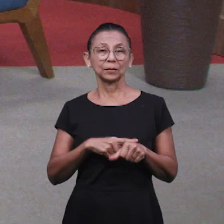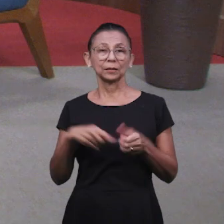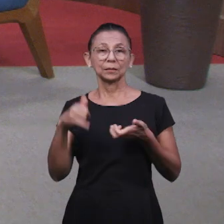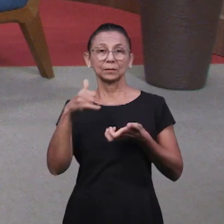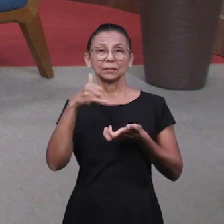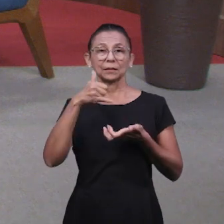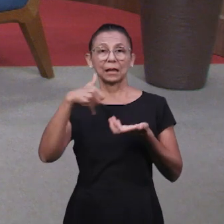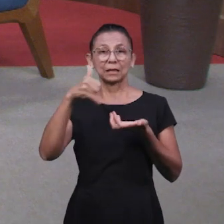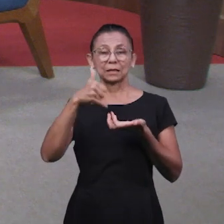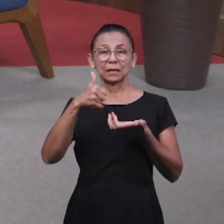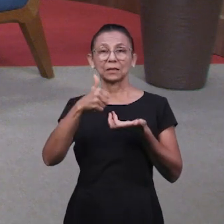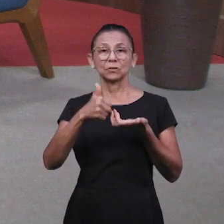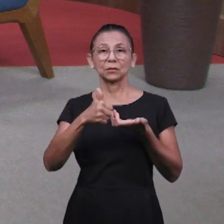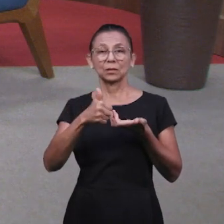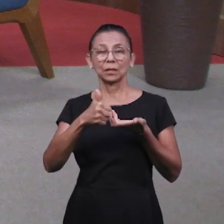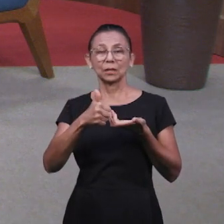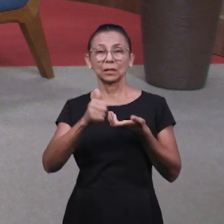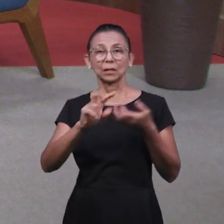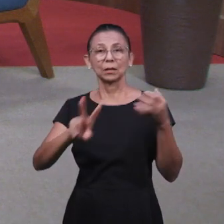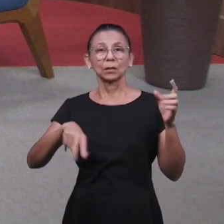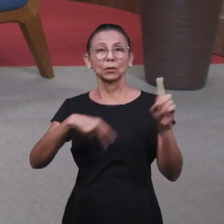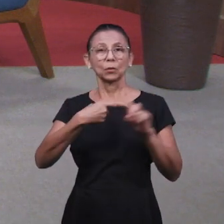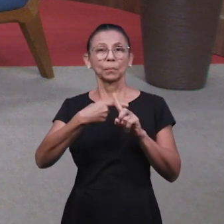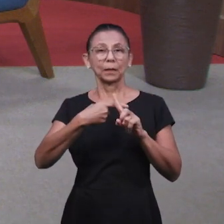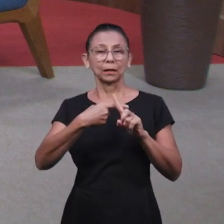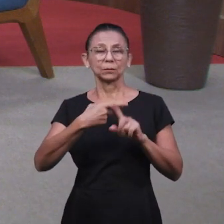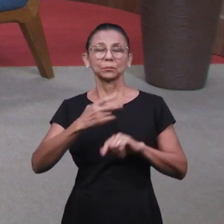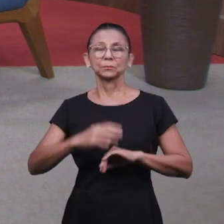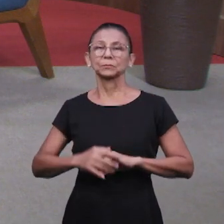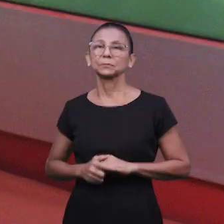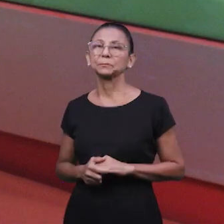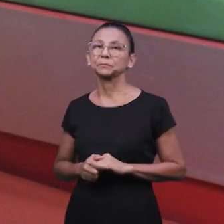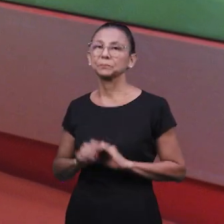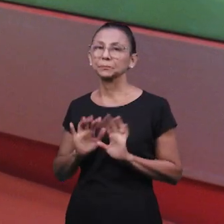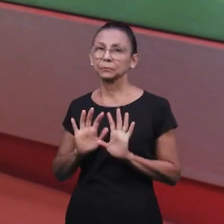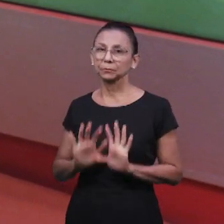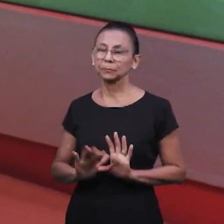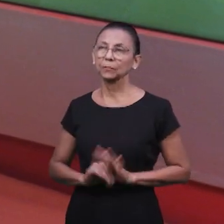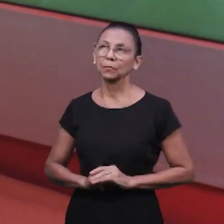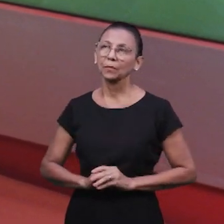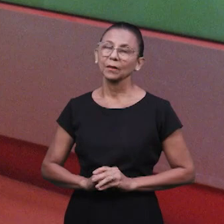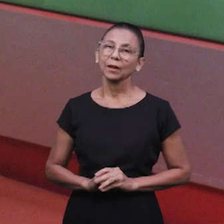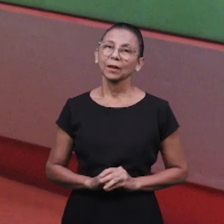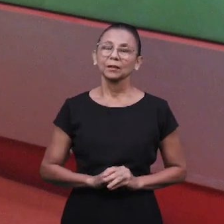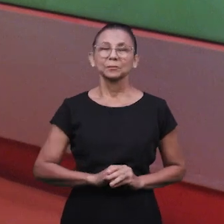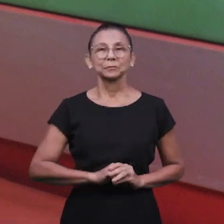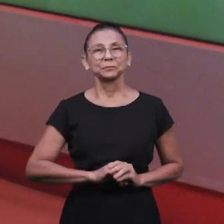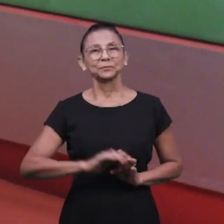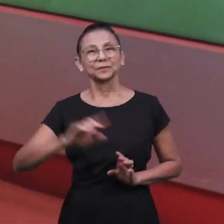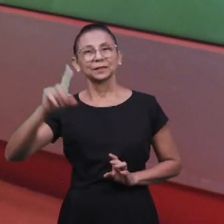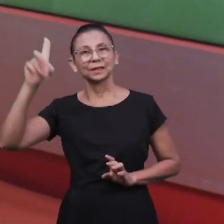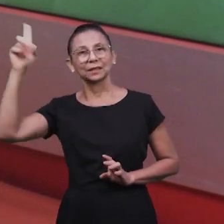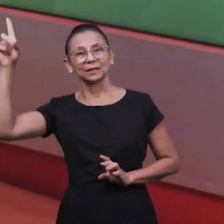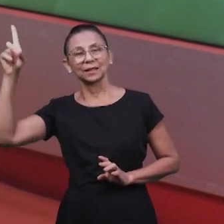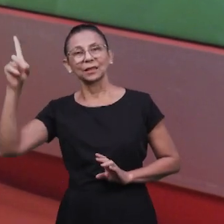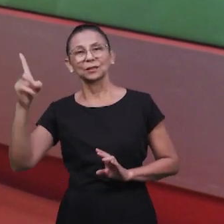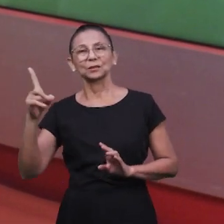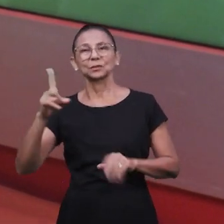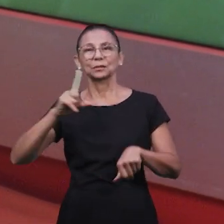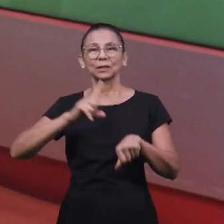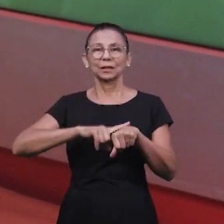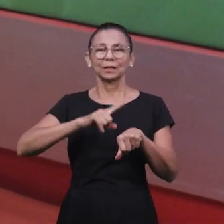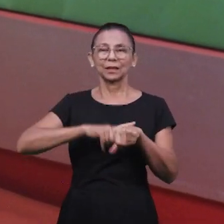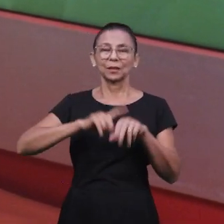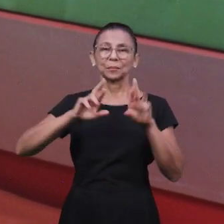reserva, né? Exatamente, Esse é o né? dia. Porque, primeiro que o Deus não conta o tempo como nós